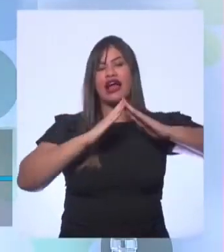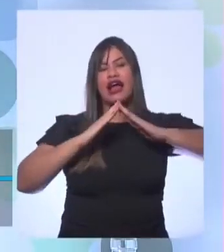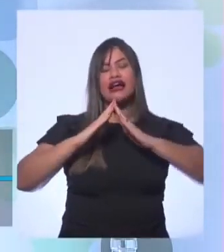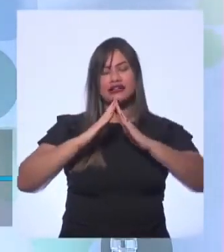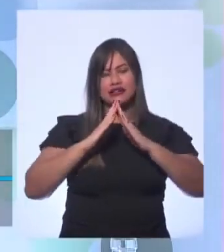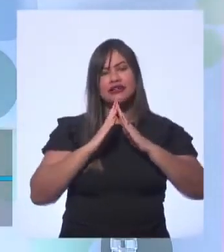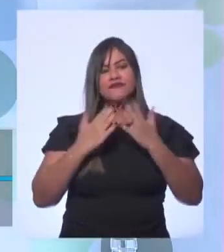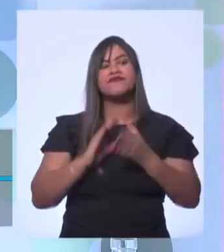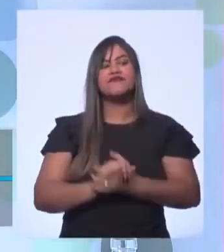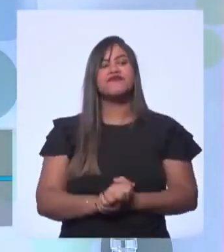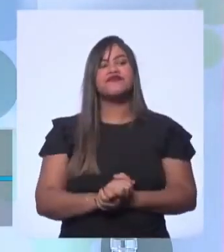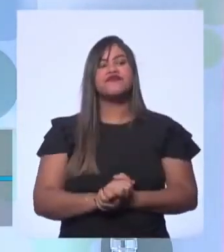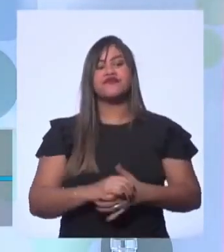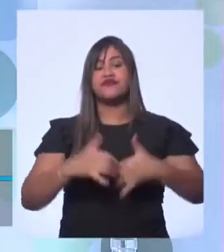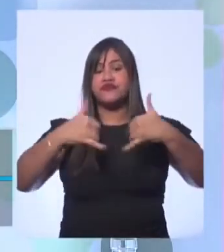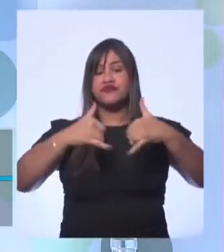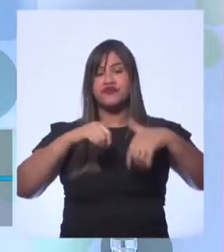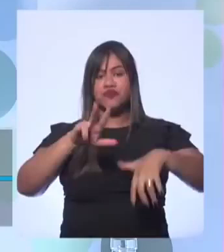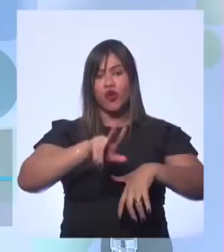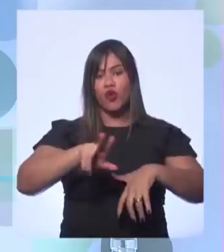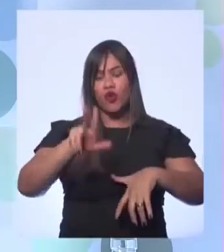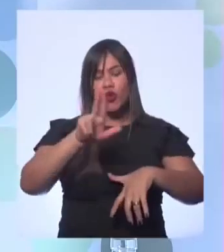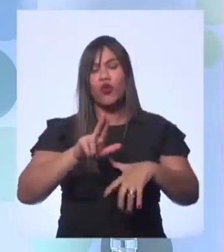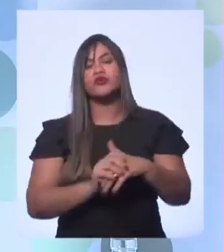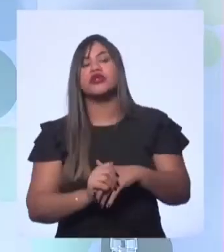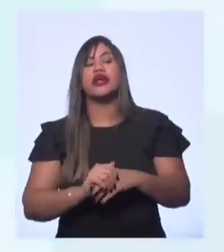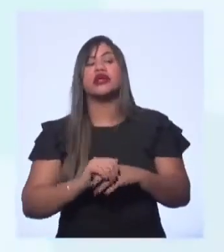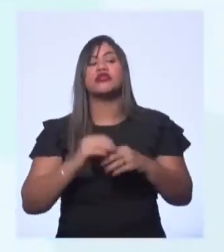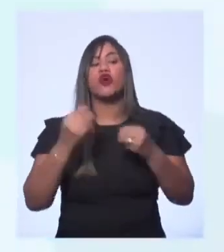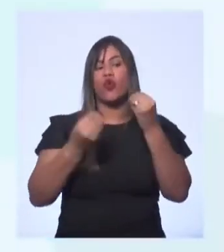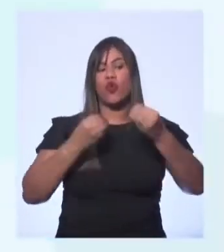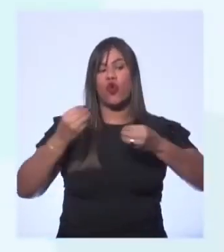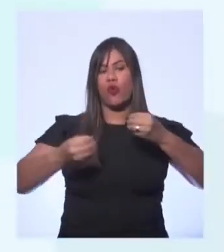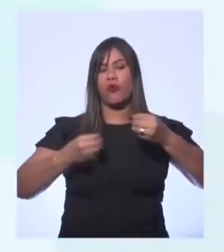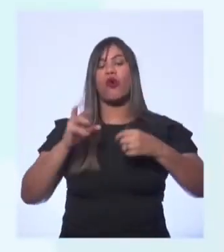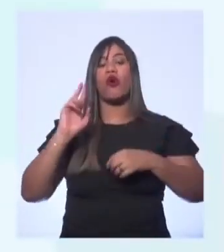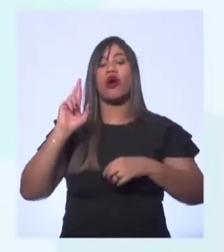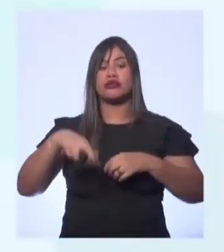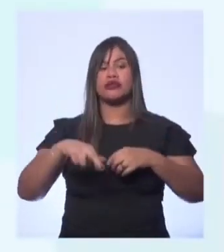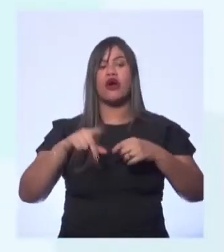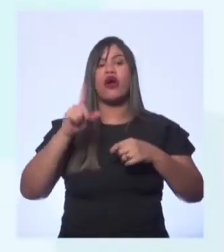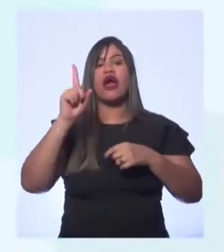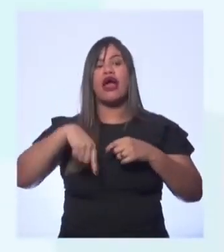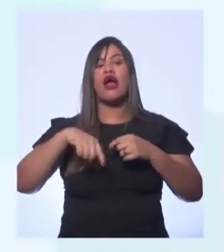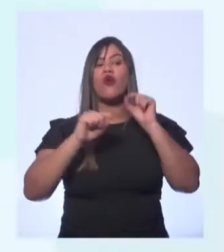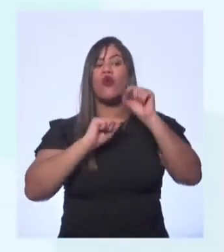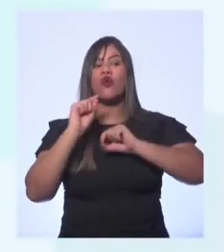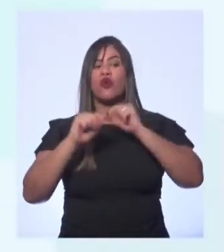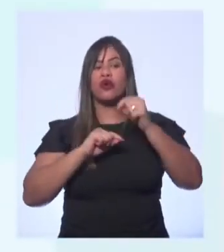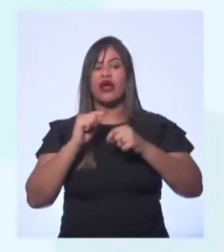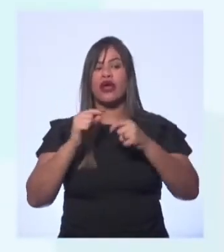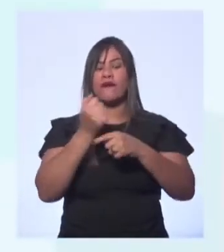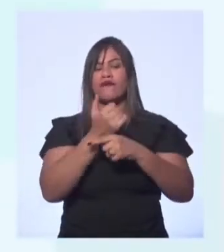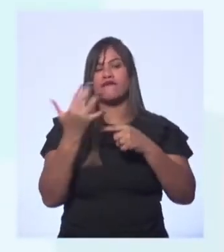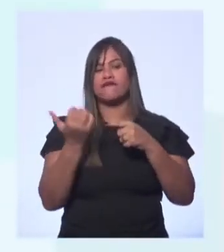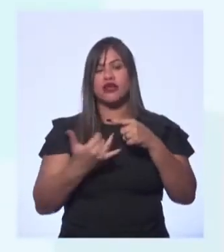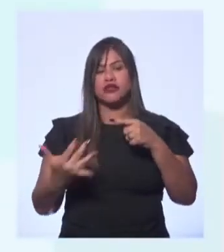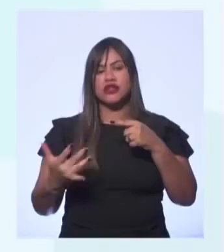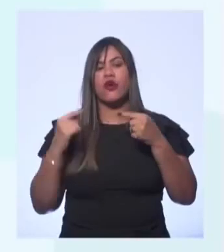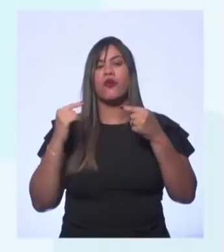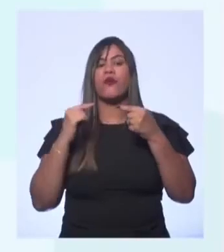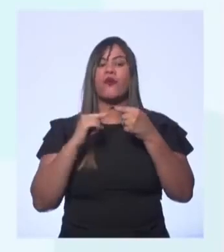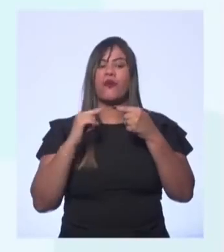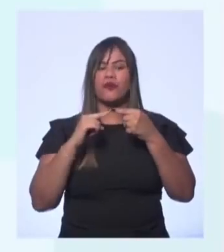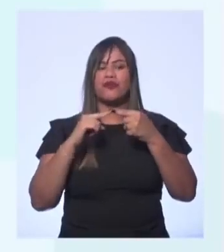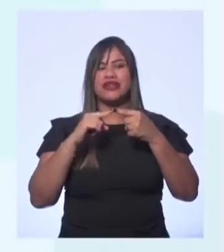quilowatt-hora de energia elétrica, certo? Então a gente vai dividir. Vai fazer uma razão, né, entre duas grandezas, que é uma fração, mas sendo considerada como razão,